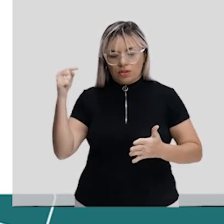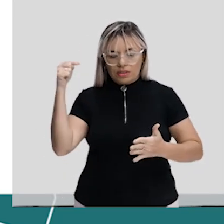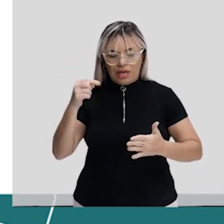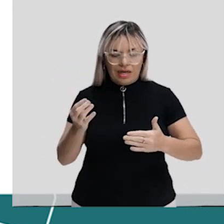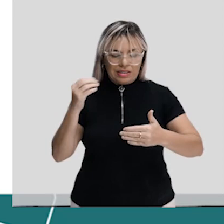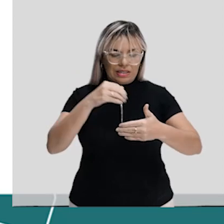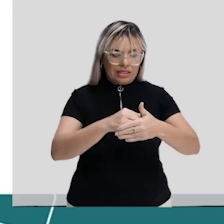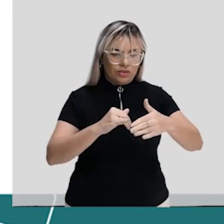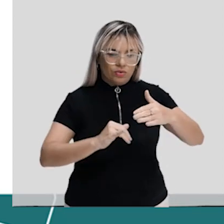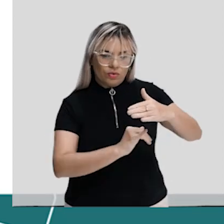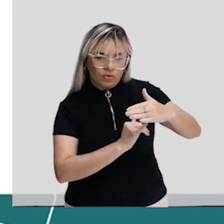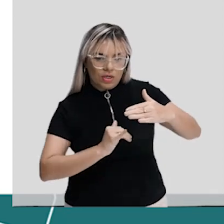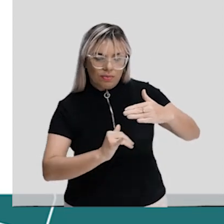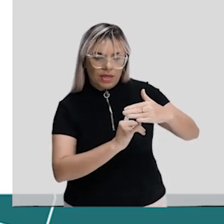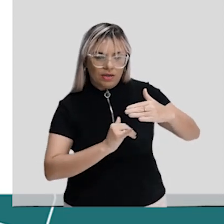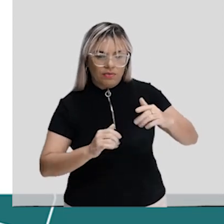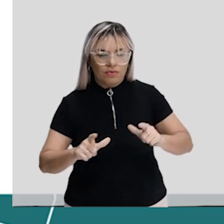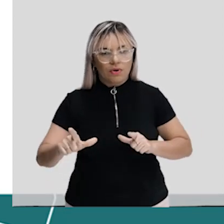mercado informal.